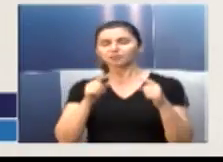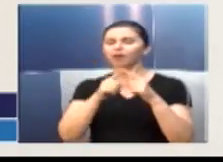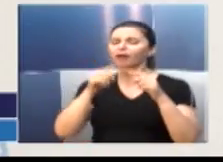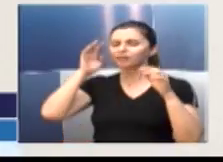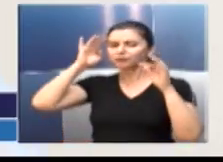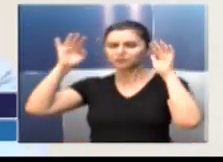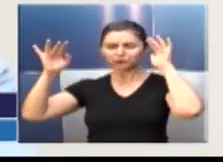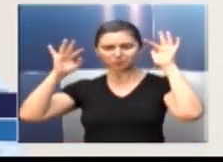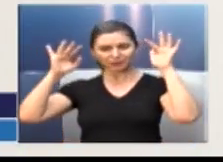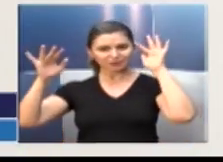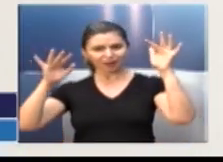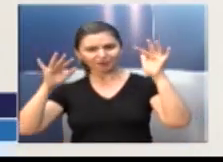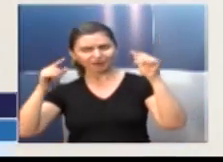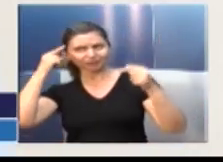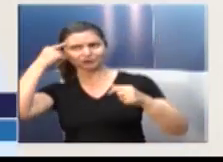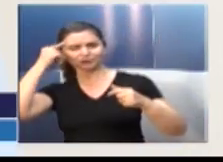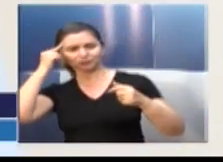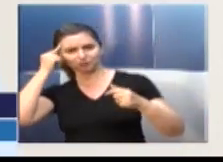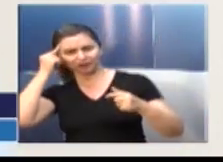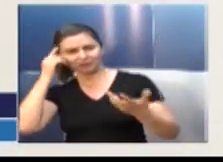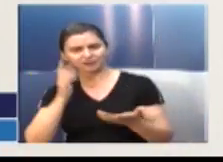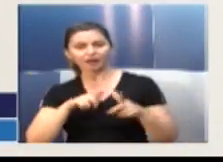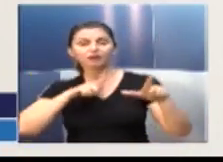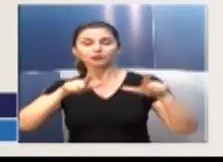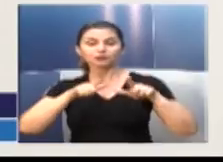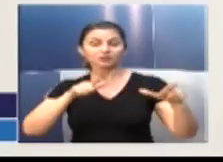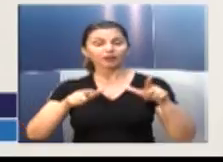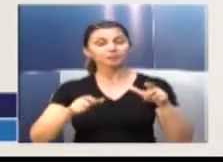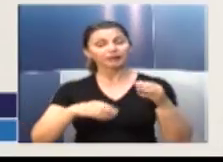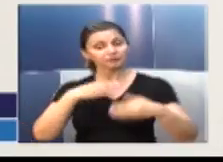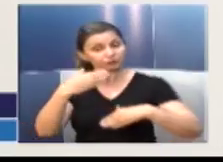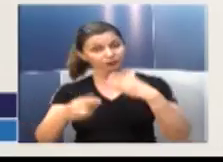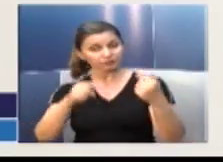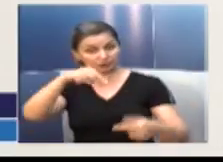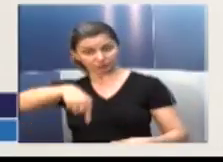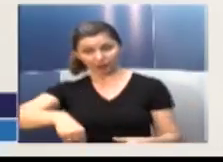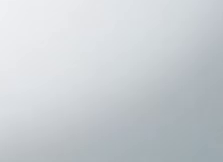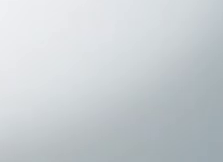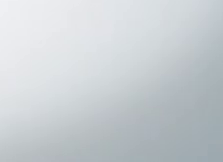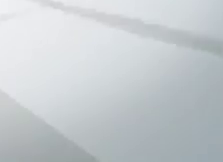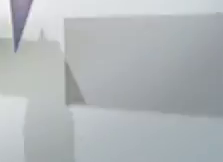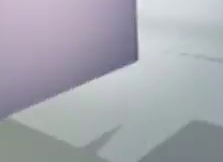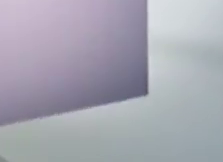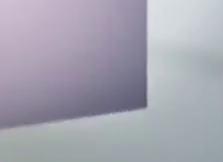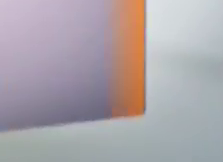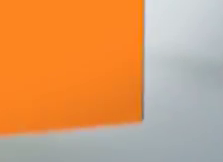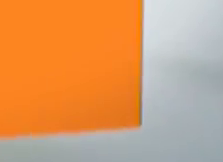principalmente, com as ações que nós desenvolvemos aqui enquanto legisladores. É o que eu tinha, senhor presidente. Obrigado.